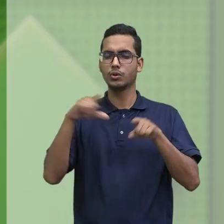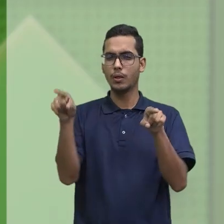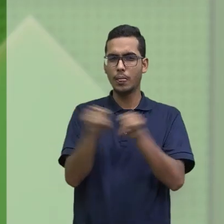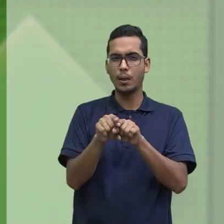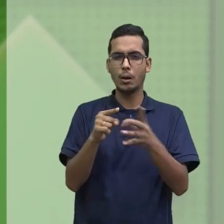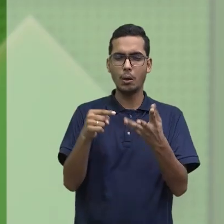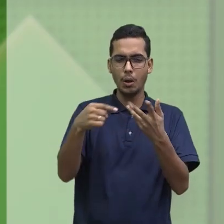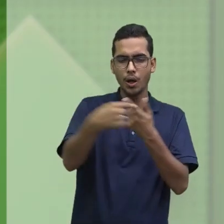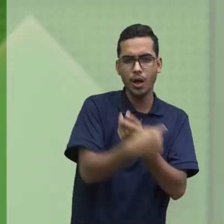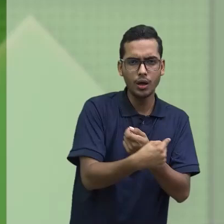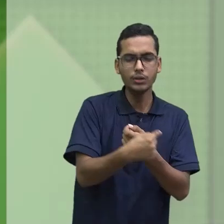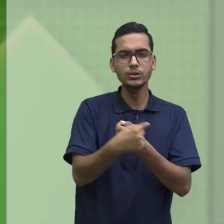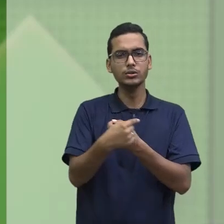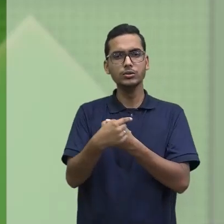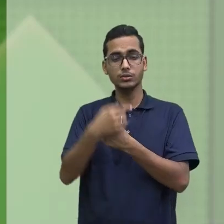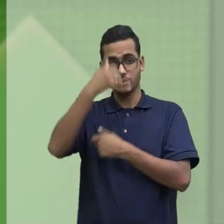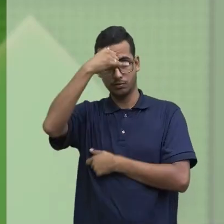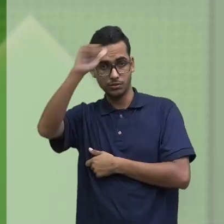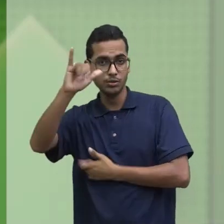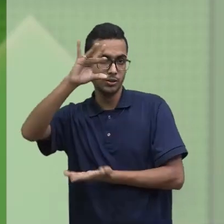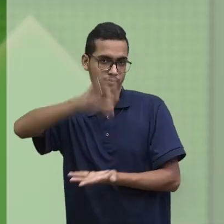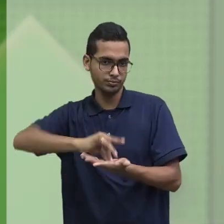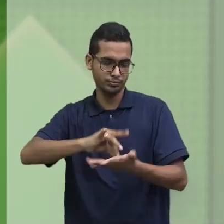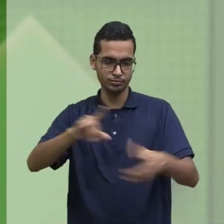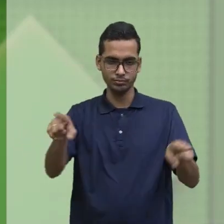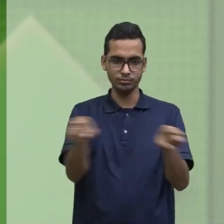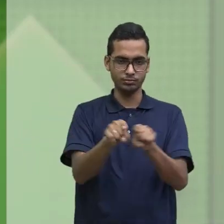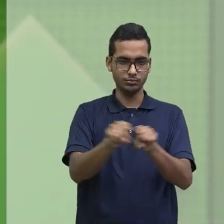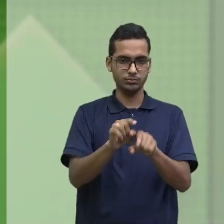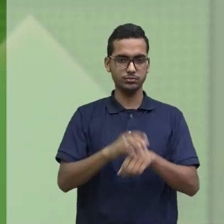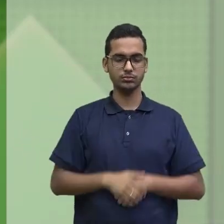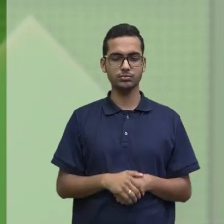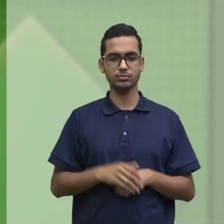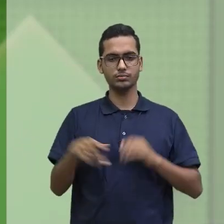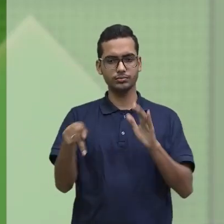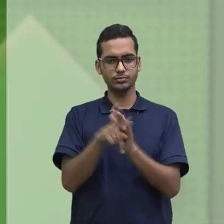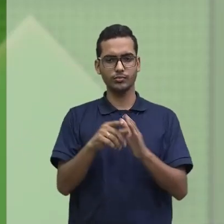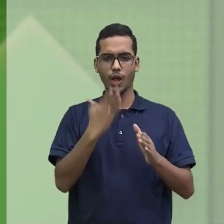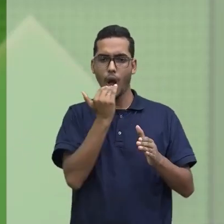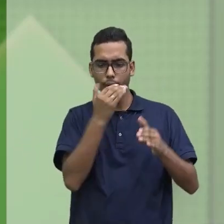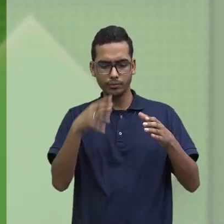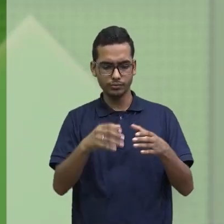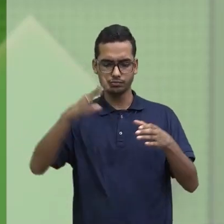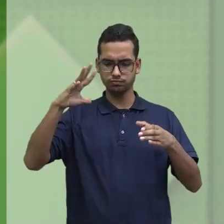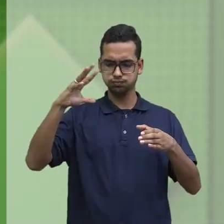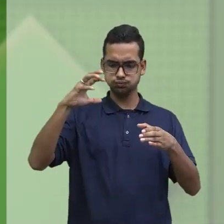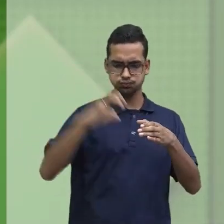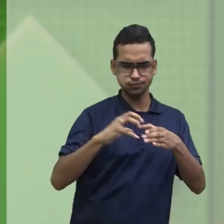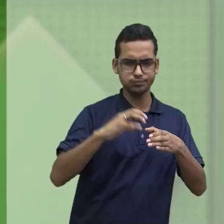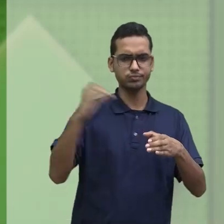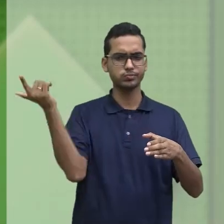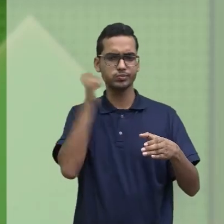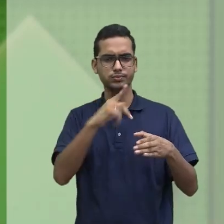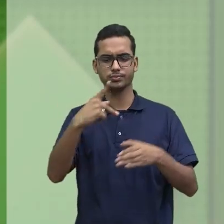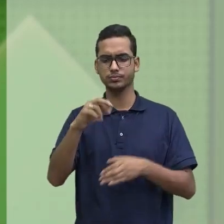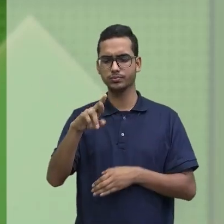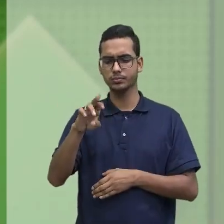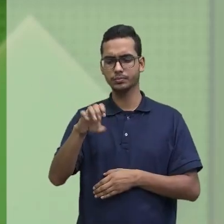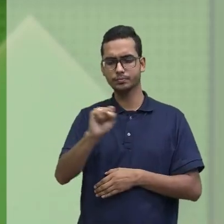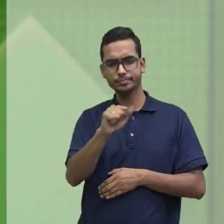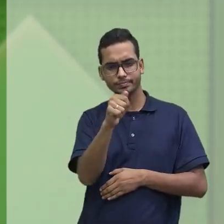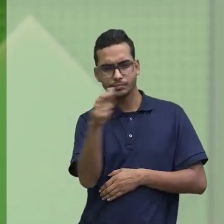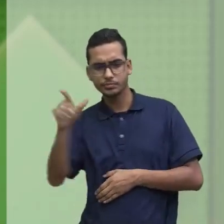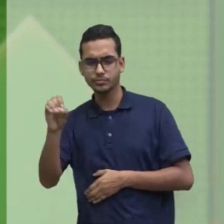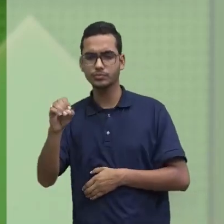pressão. Essa pressão, gente, ela vai ser exercida sobre esse alimento. E aí, como a gente sabe, né, esses alimentos eles